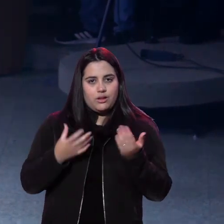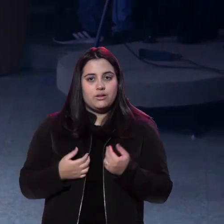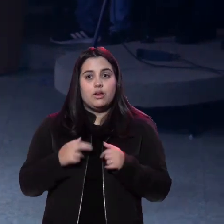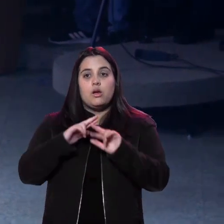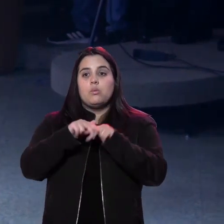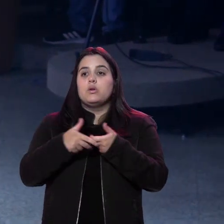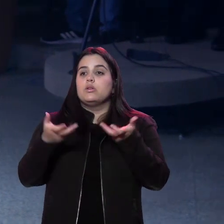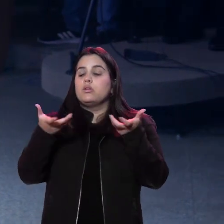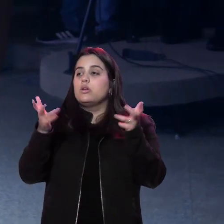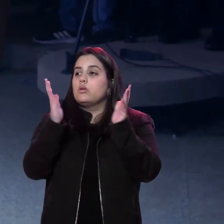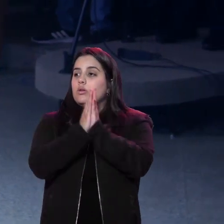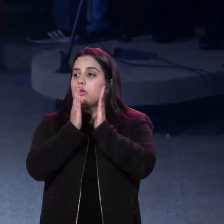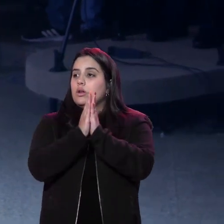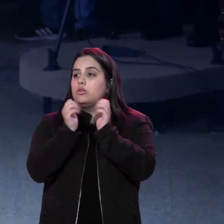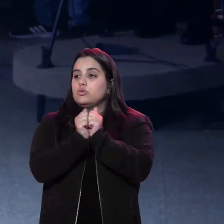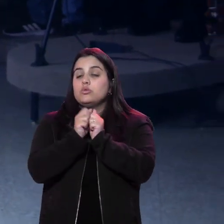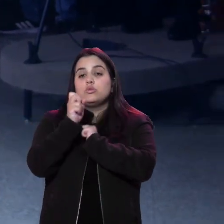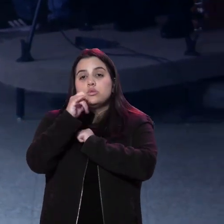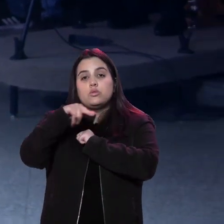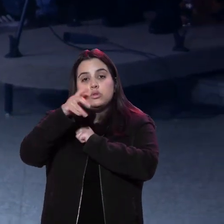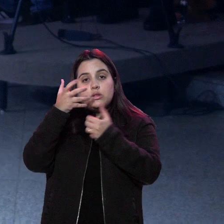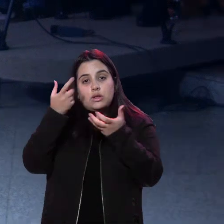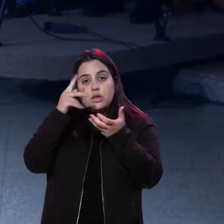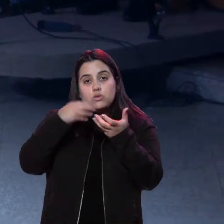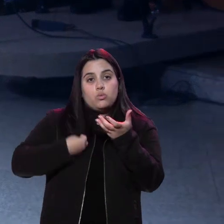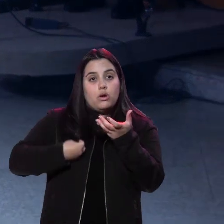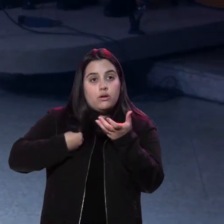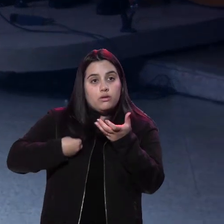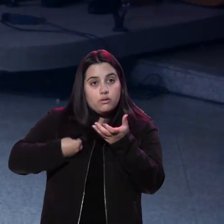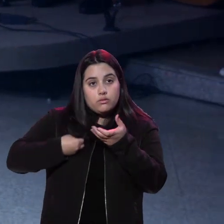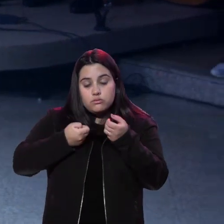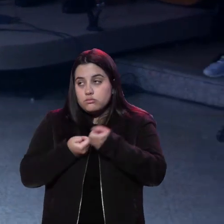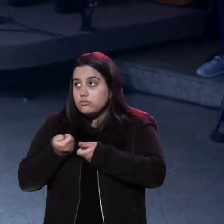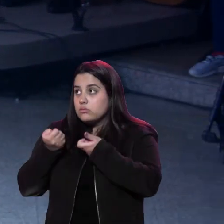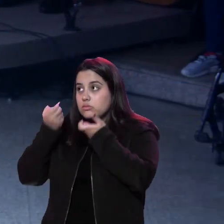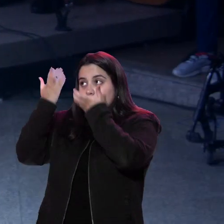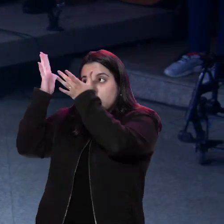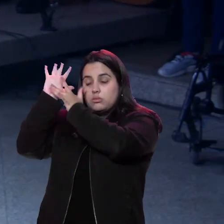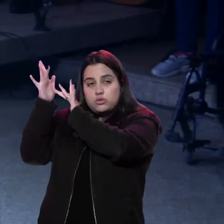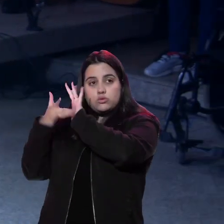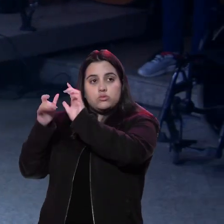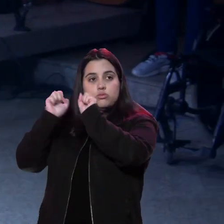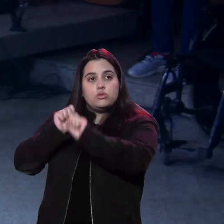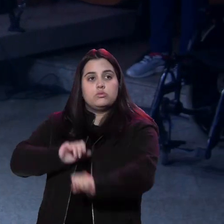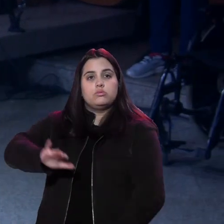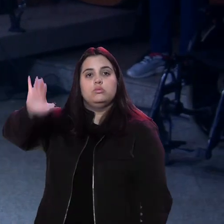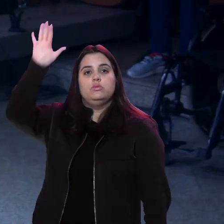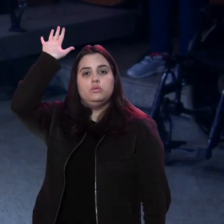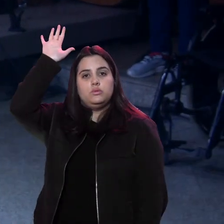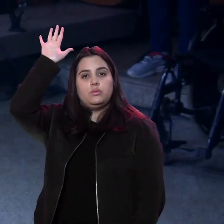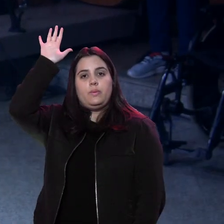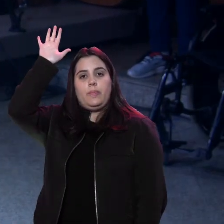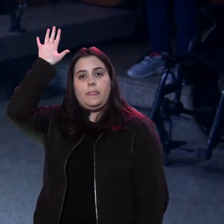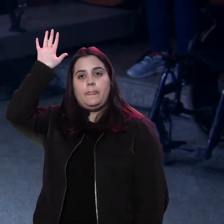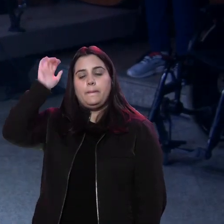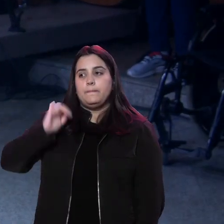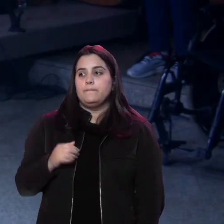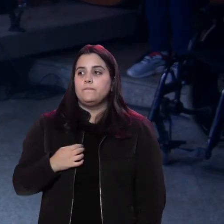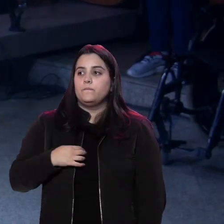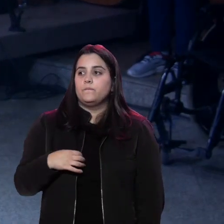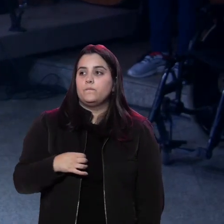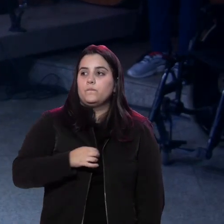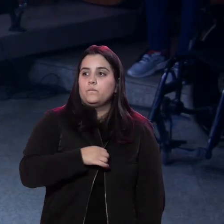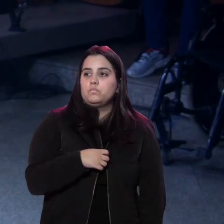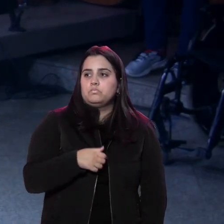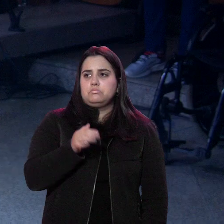quero orar junto com você. Se você quer entregar a sua vida para Jesus hoje pela primeira vez, levanta sua mão bem alto. Eu quero orar pela sua vida.